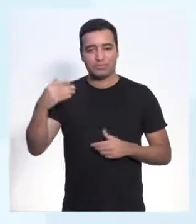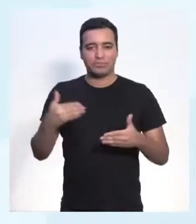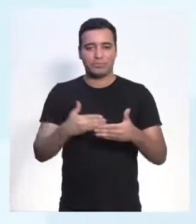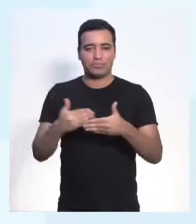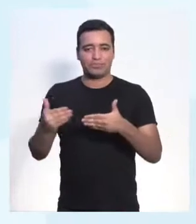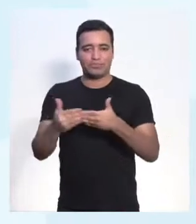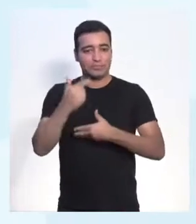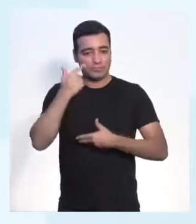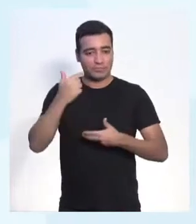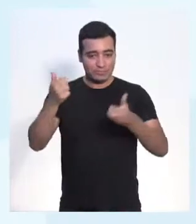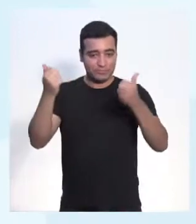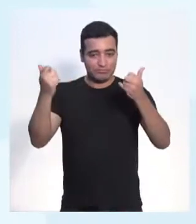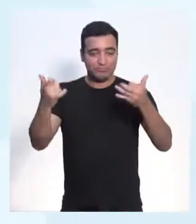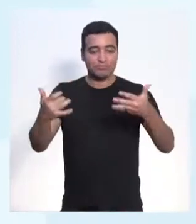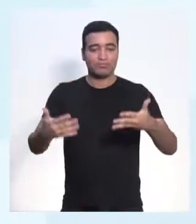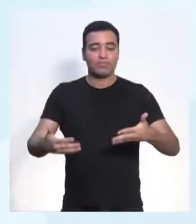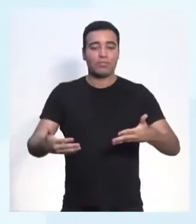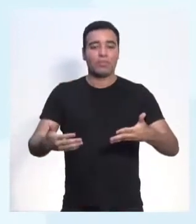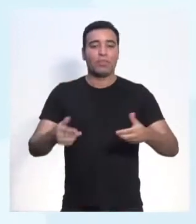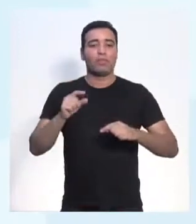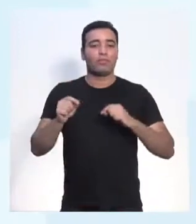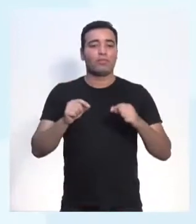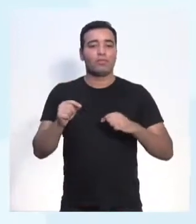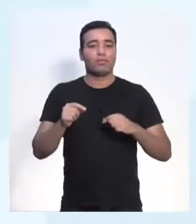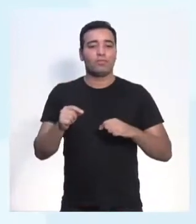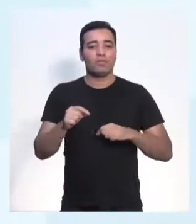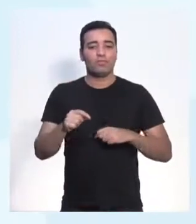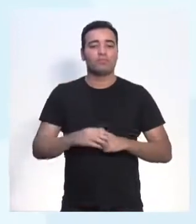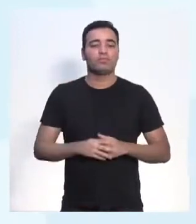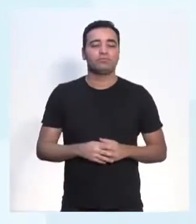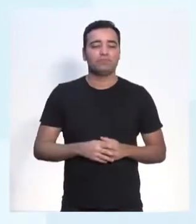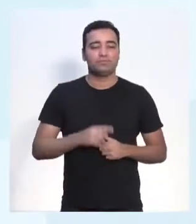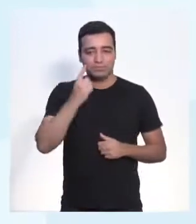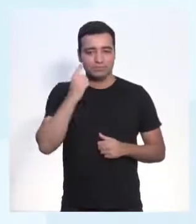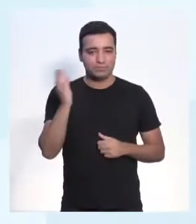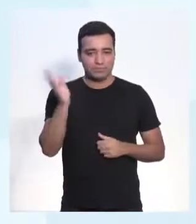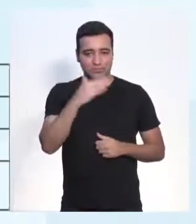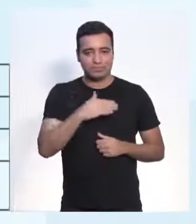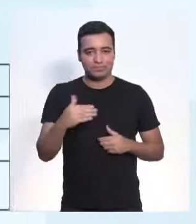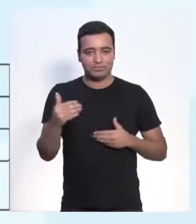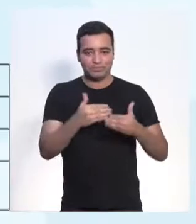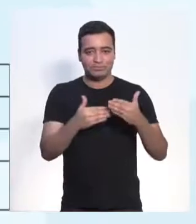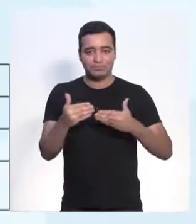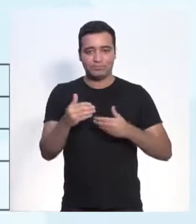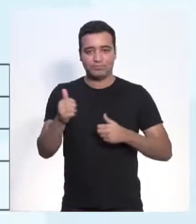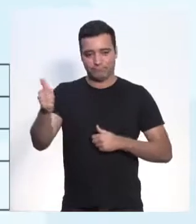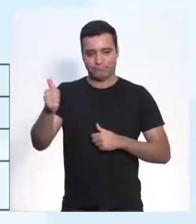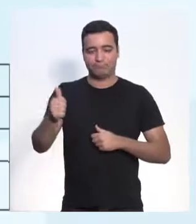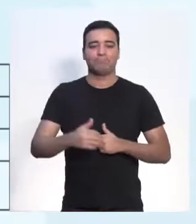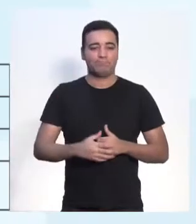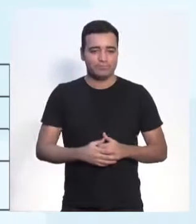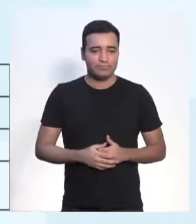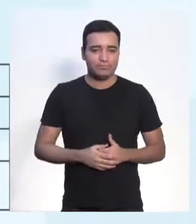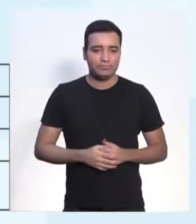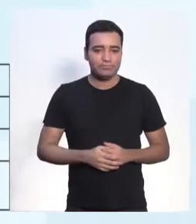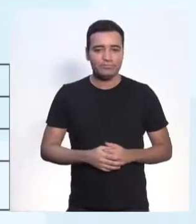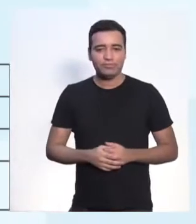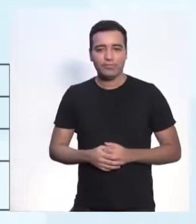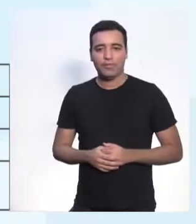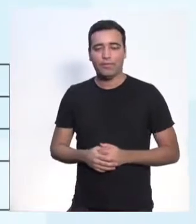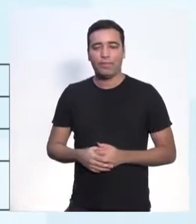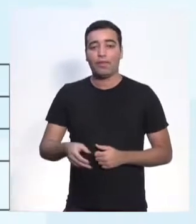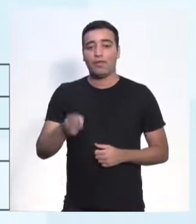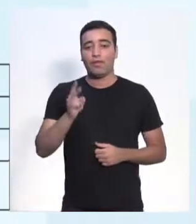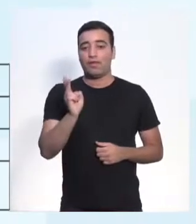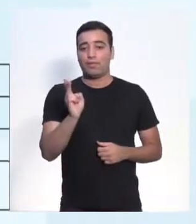a explicação agora da past participle. Próximo slide, por favor, produção. Isso, olha só. As mesmas